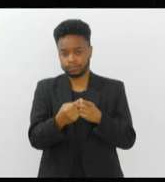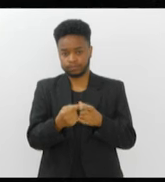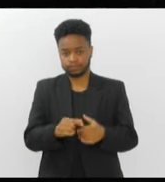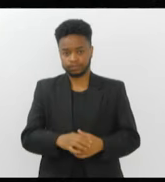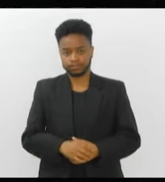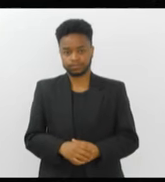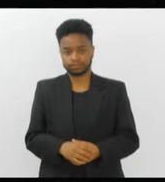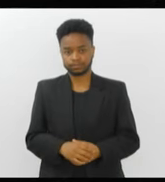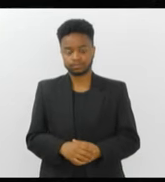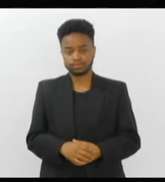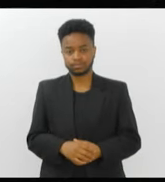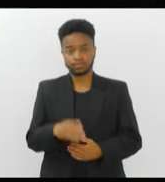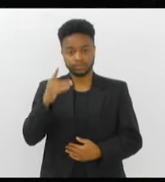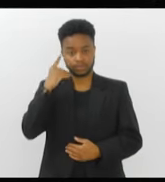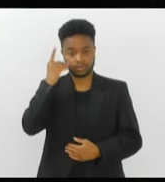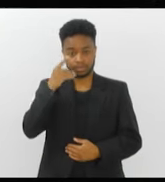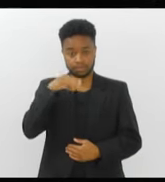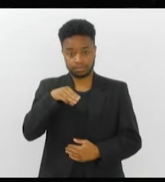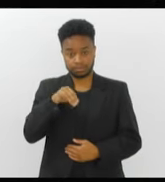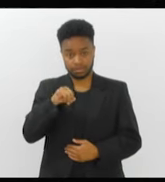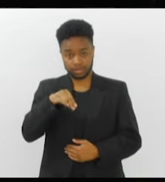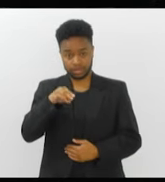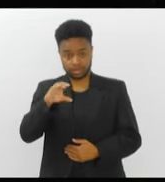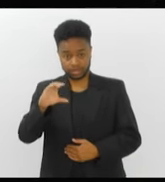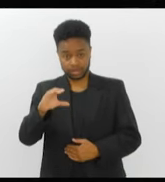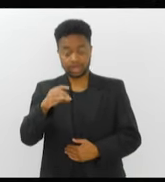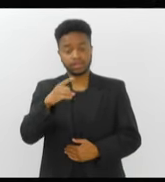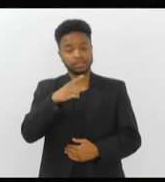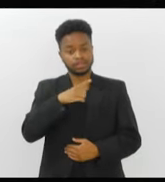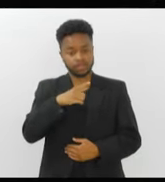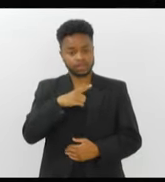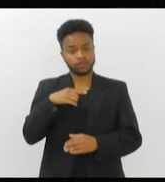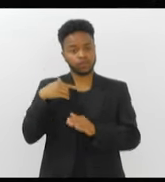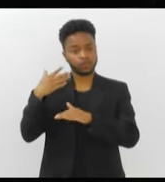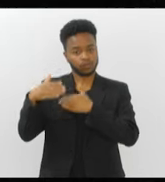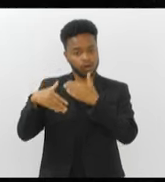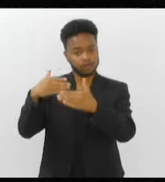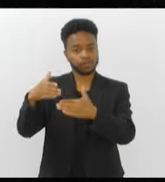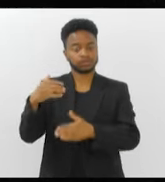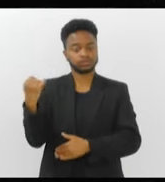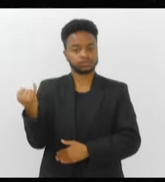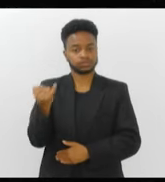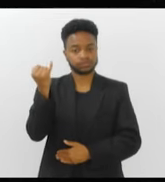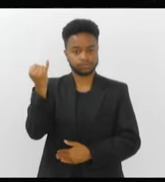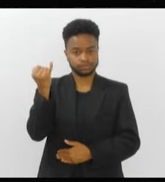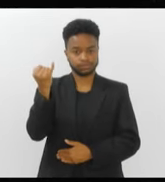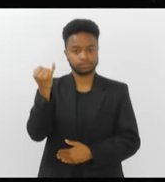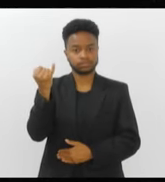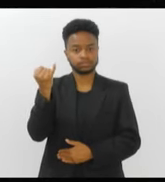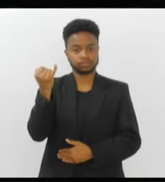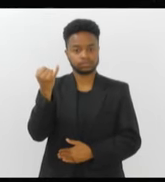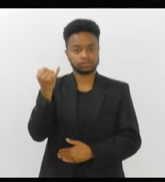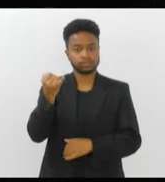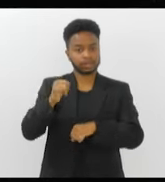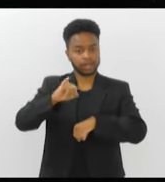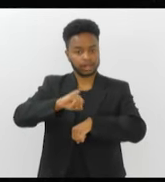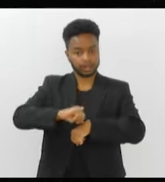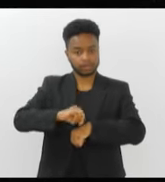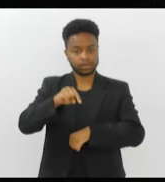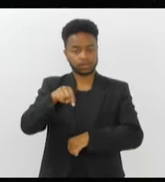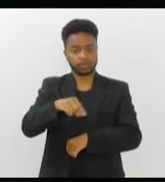deputado Carlos Mink, um avanço significativo na capital do